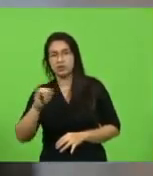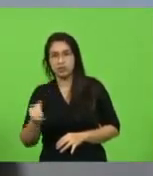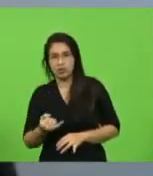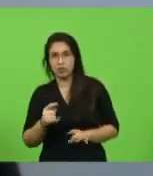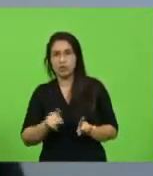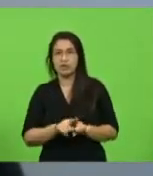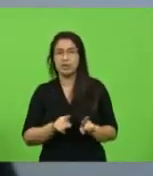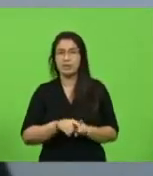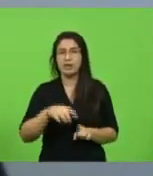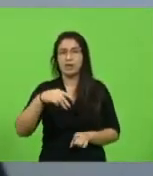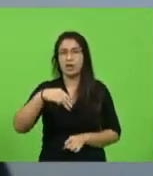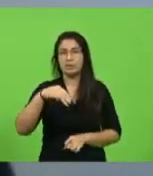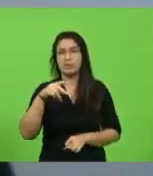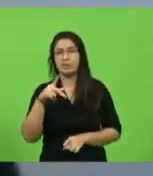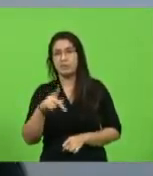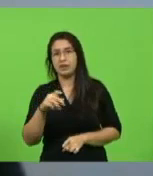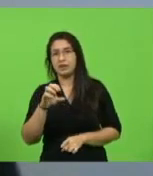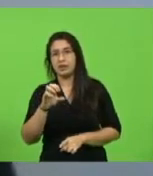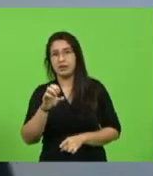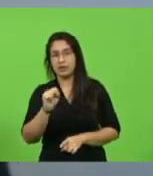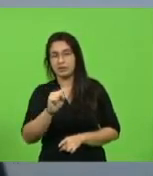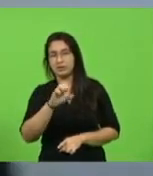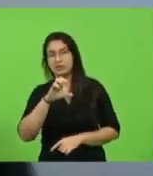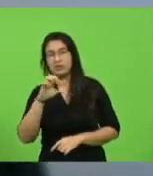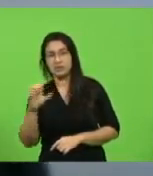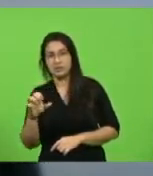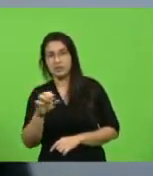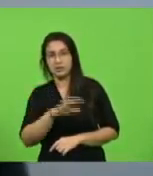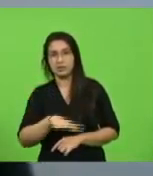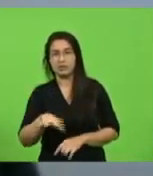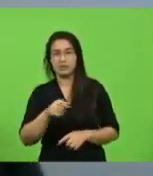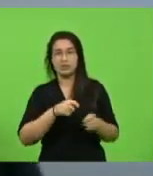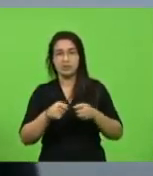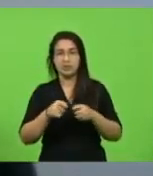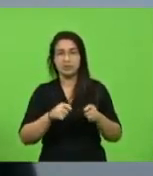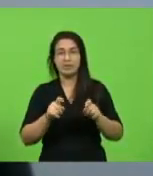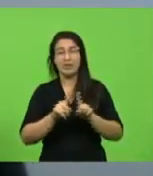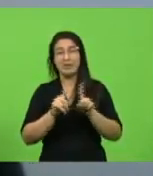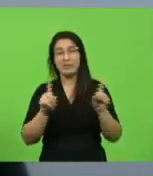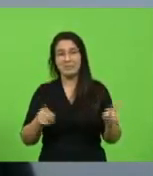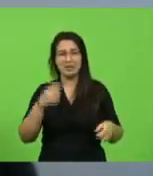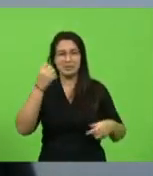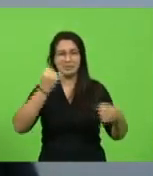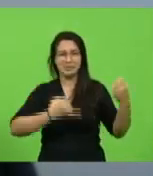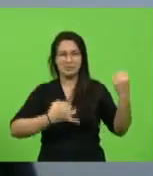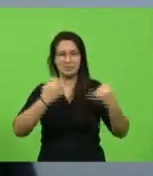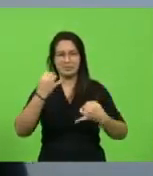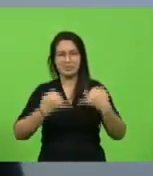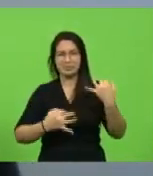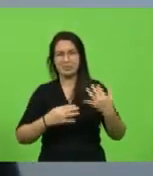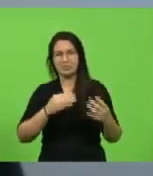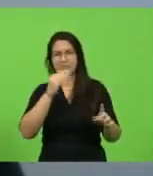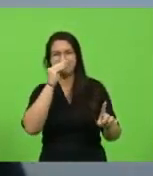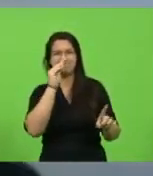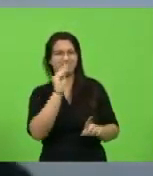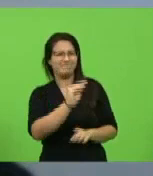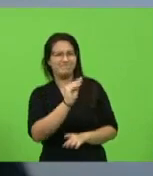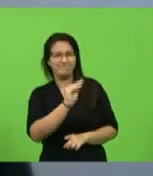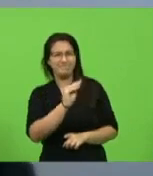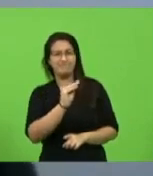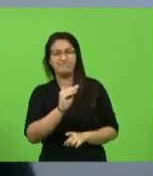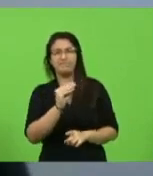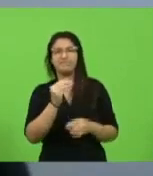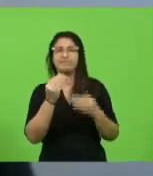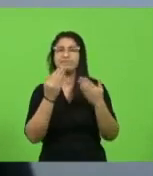MPSC no âmbito administrativo. Contudo, a falácia repetida aos senhores ignora propositadamente que